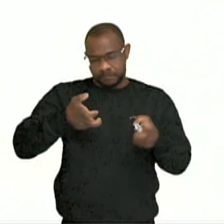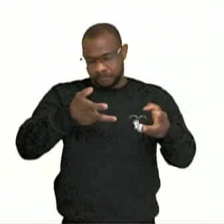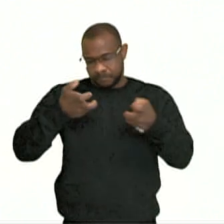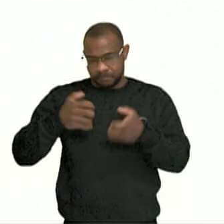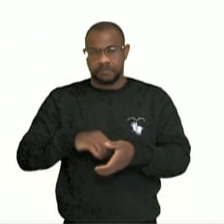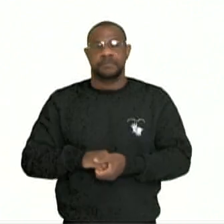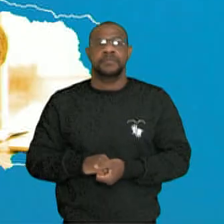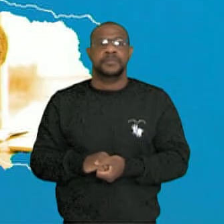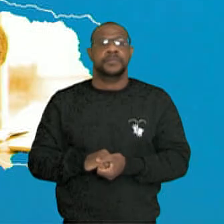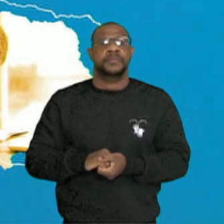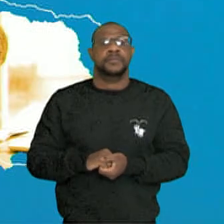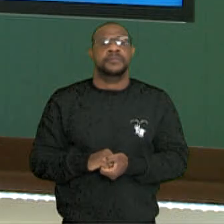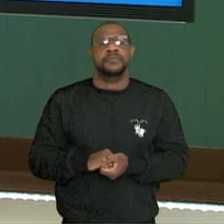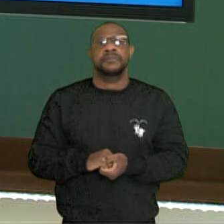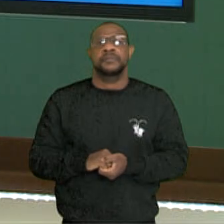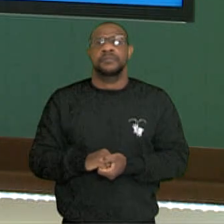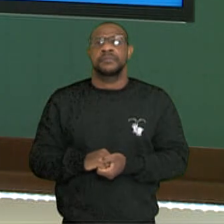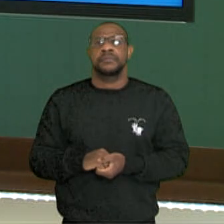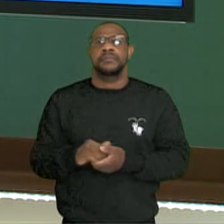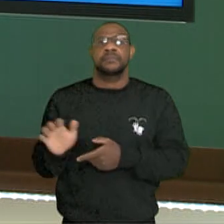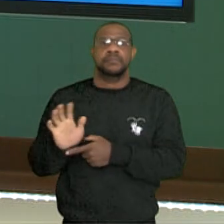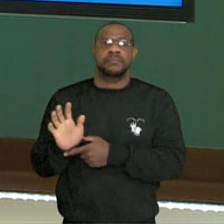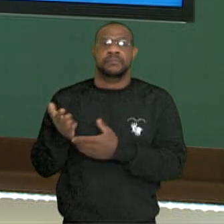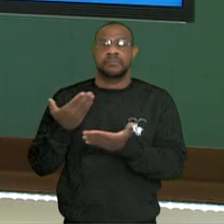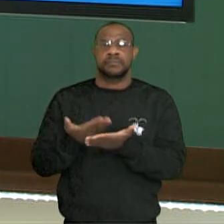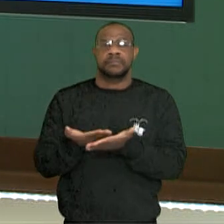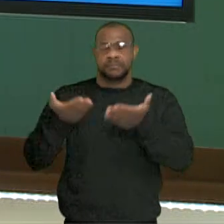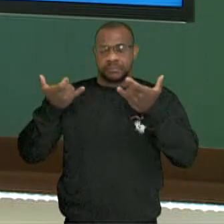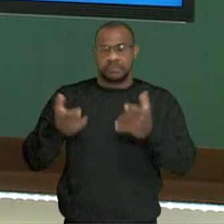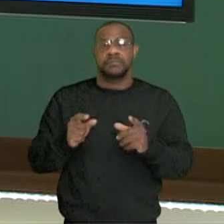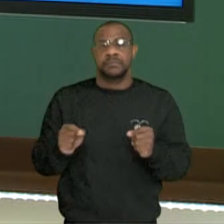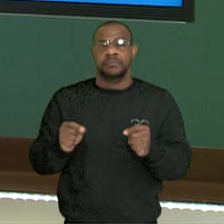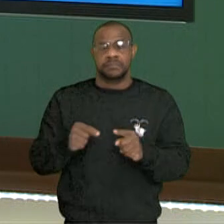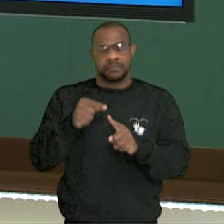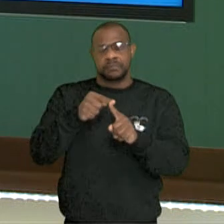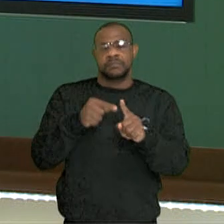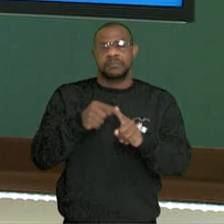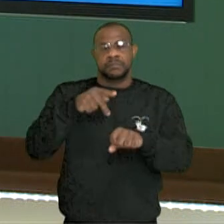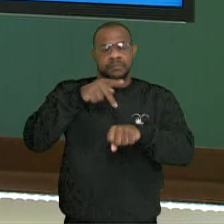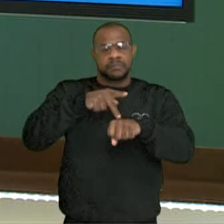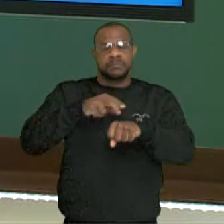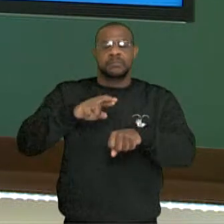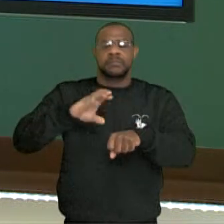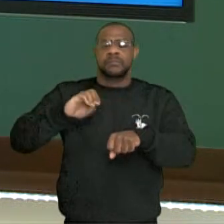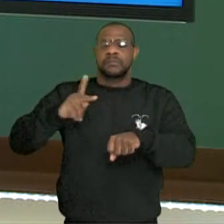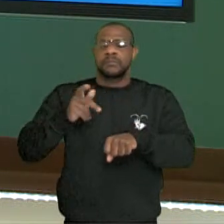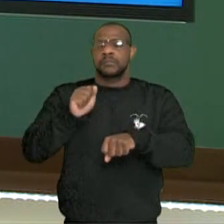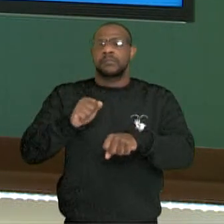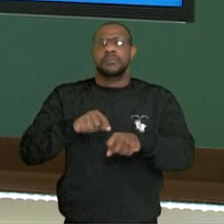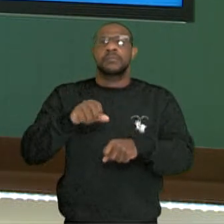da nossa vida. Nessa aula, nós falamos sobre tipos de rochas, mais